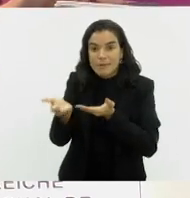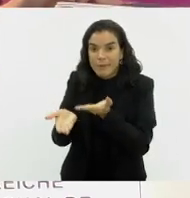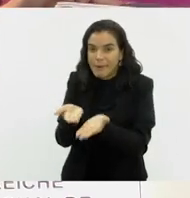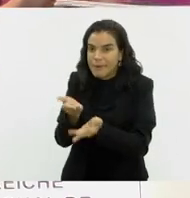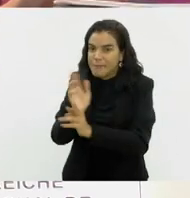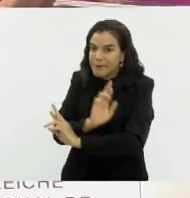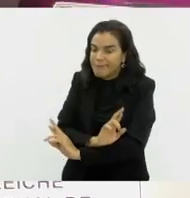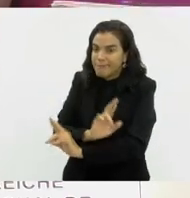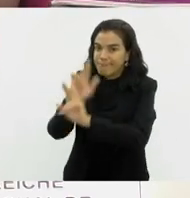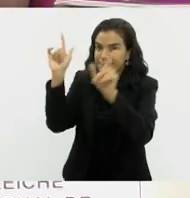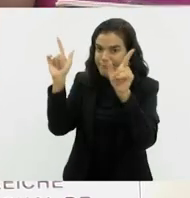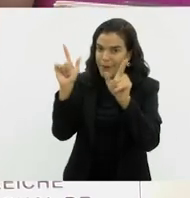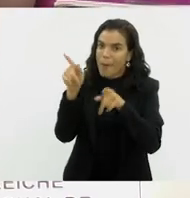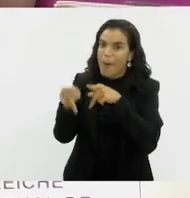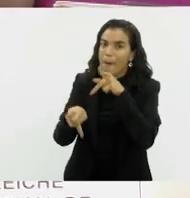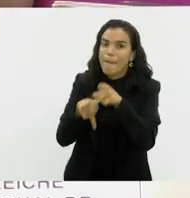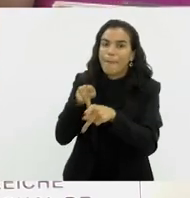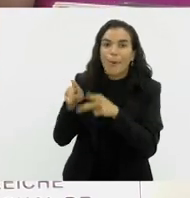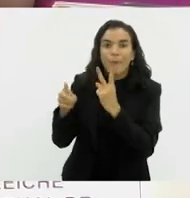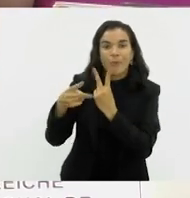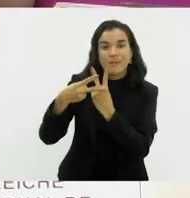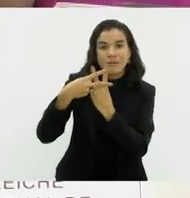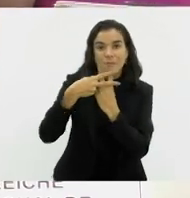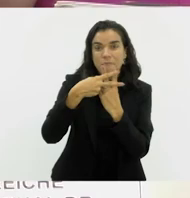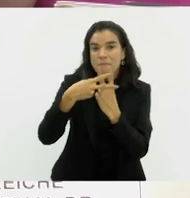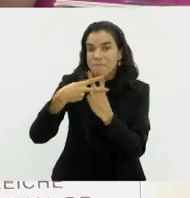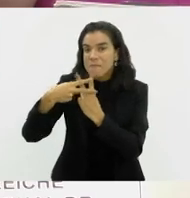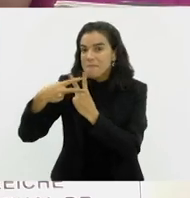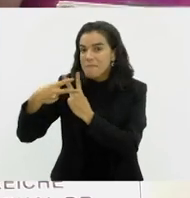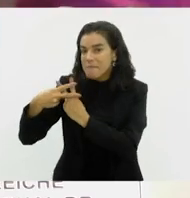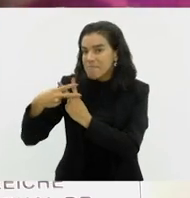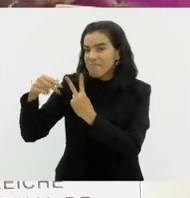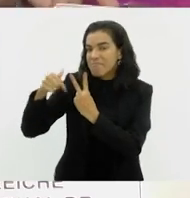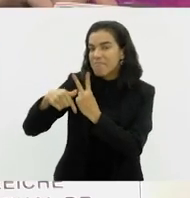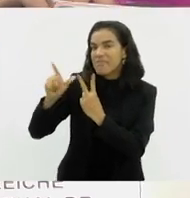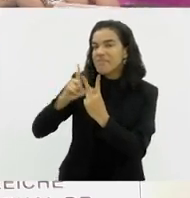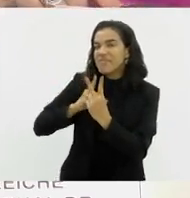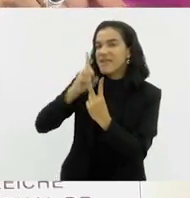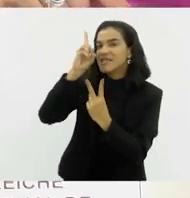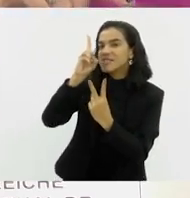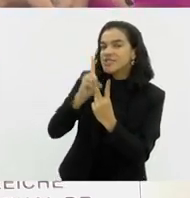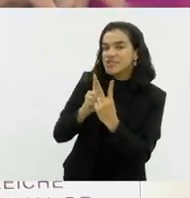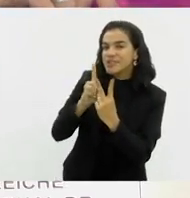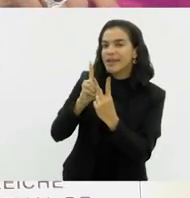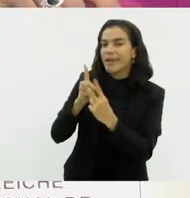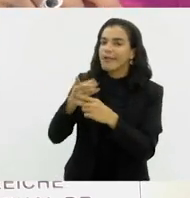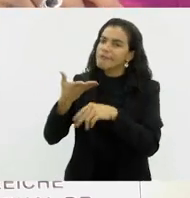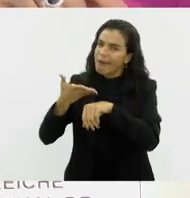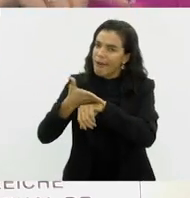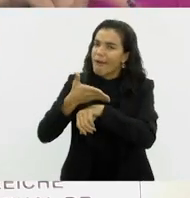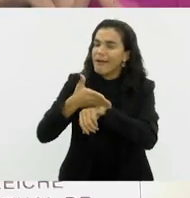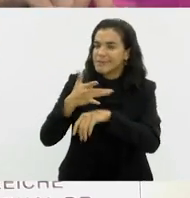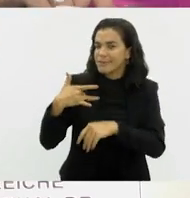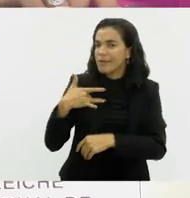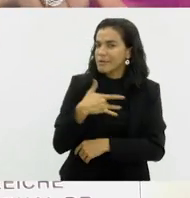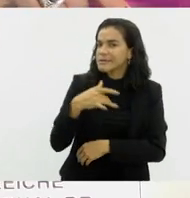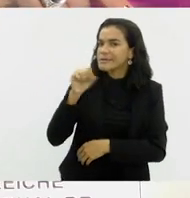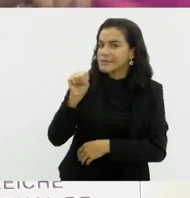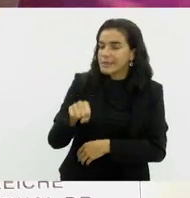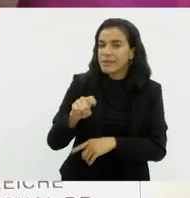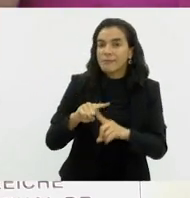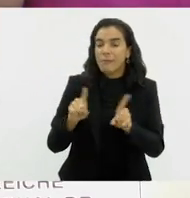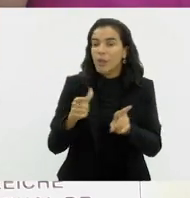diferente, né? Porque é uma população privada de liberdade, que tem seus direitos, direito ao acesso à saúde, mas não tem direito